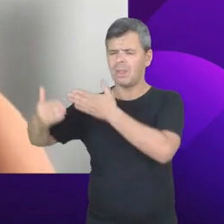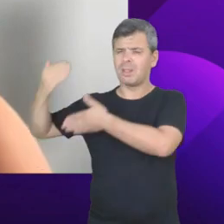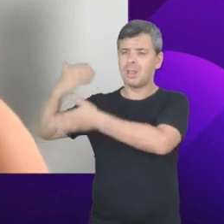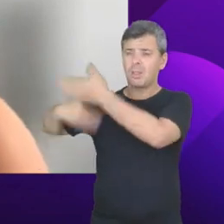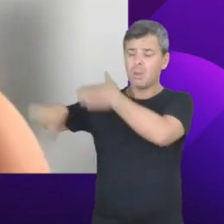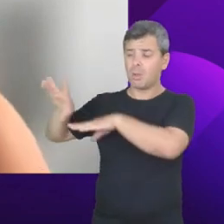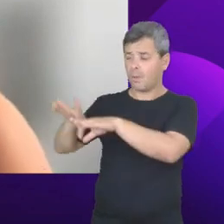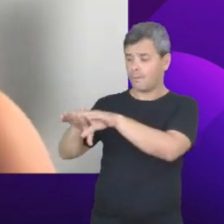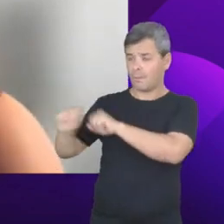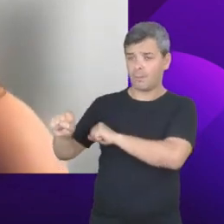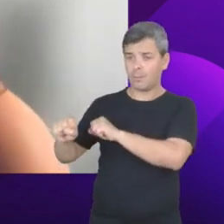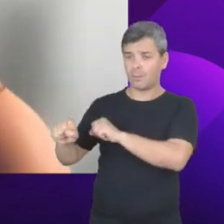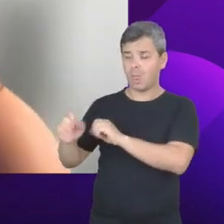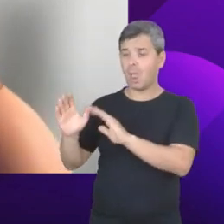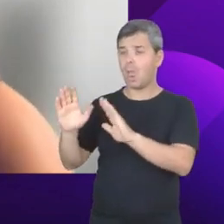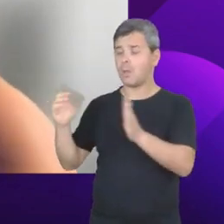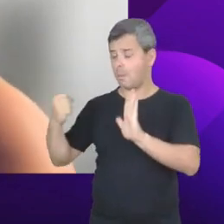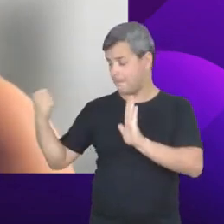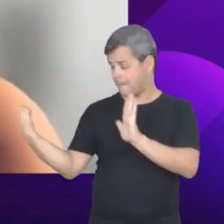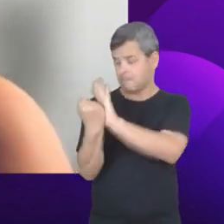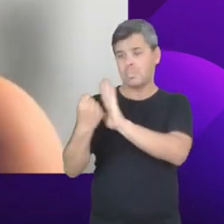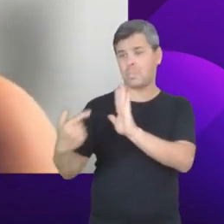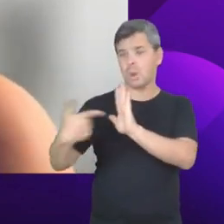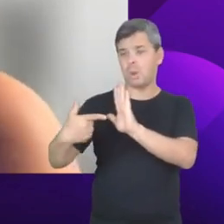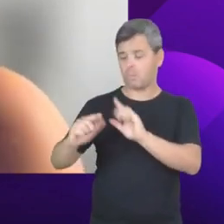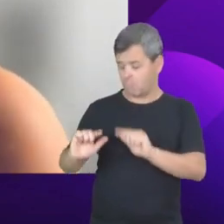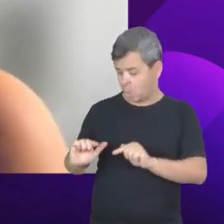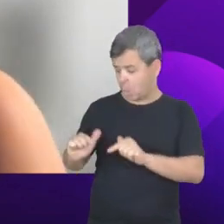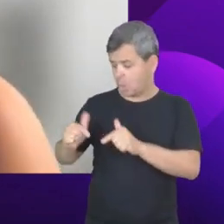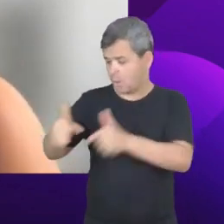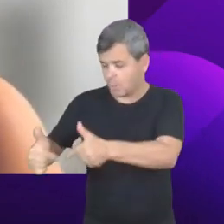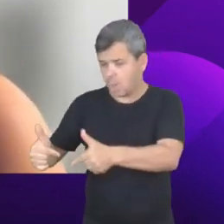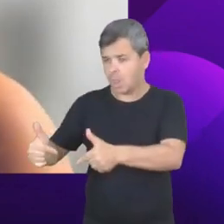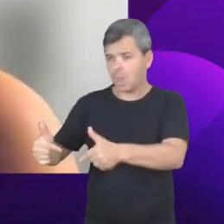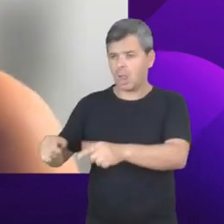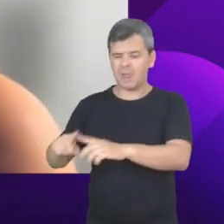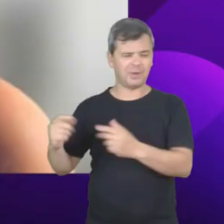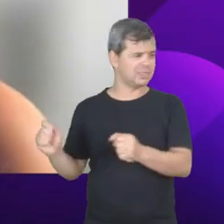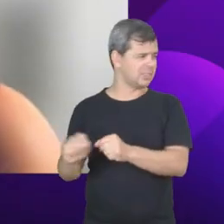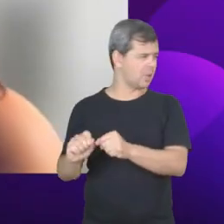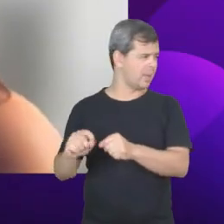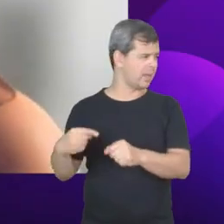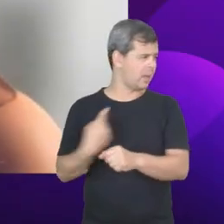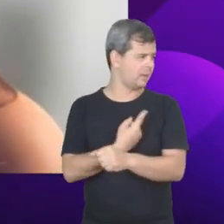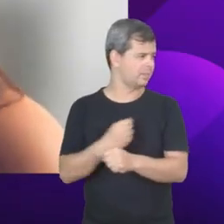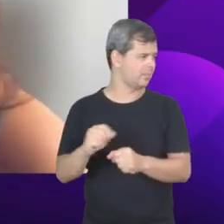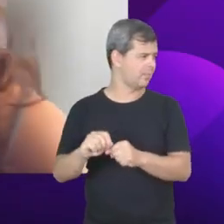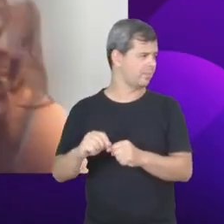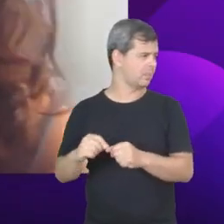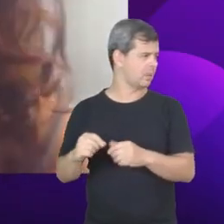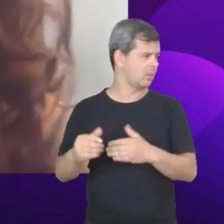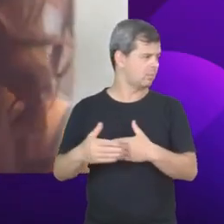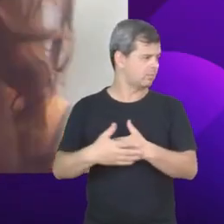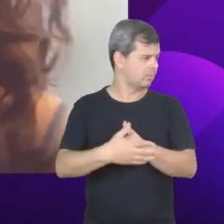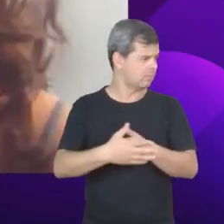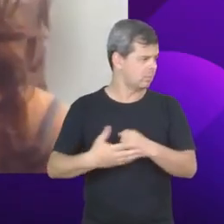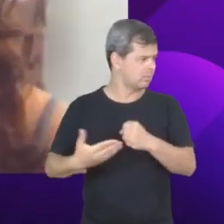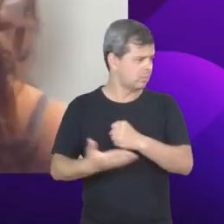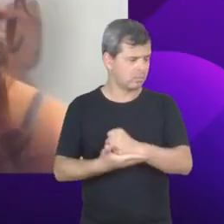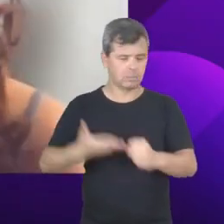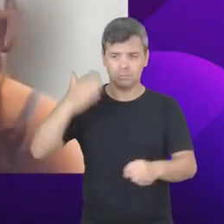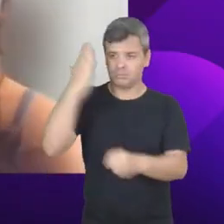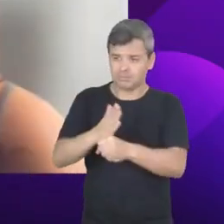sua formação, ela já foi marcada por uma luta antifascista nesse cenário aí da Segunda Guerra